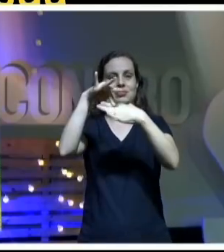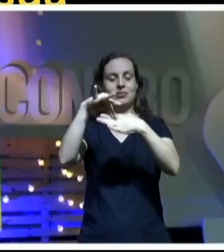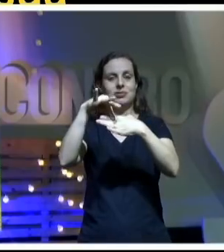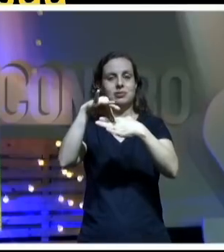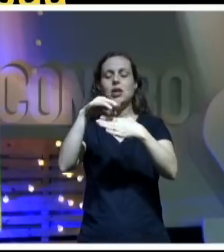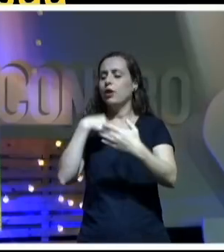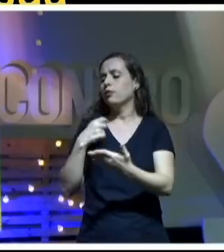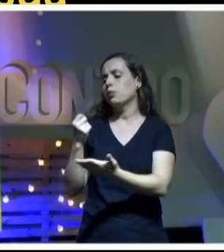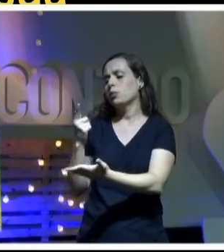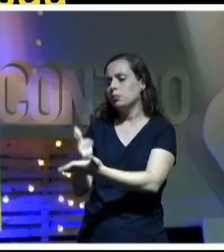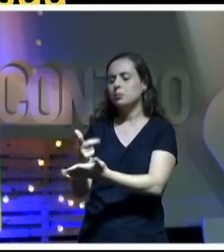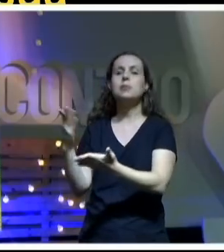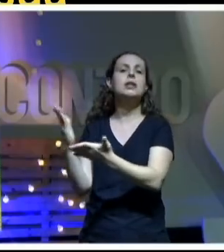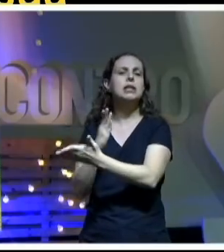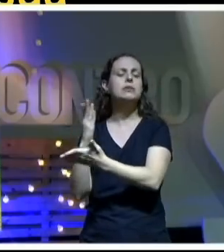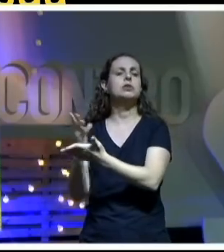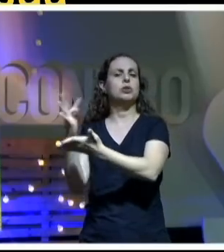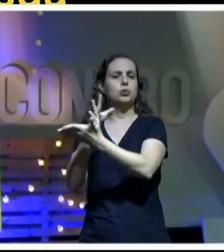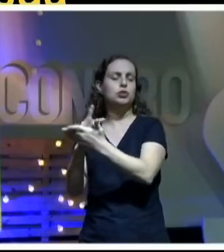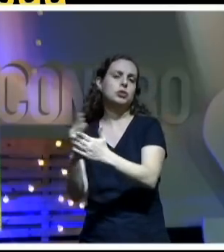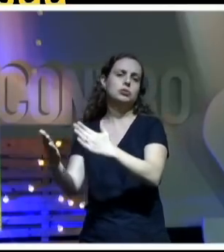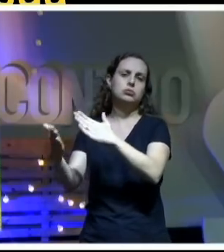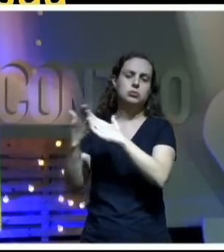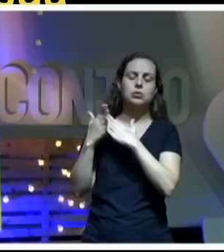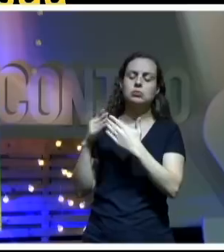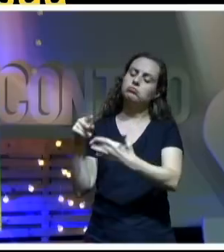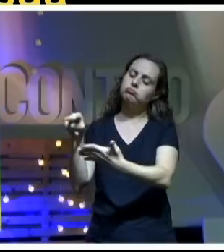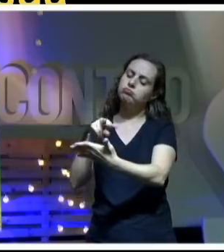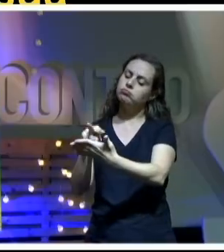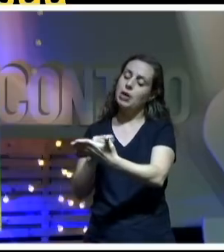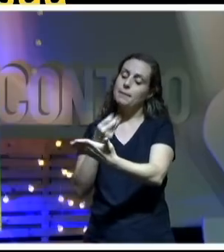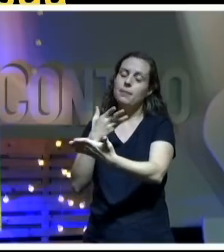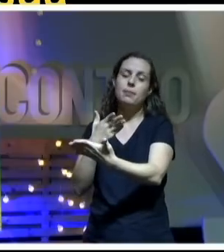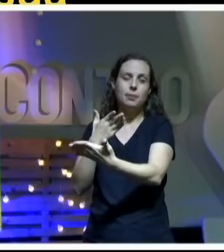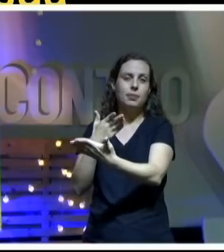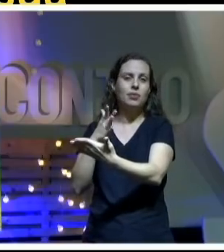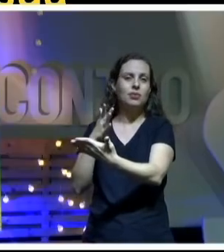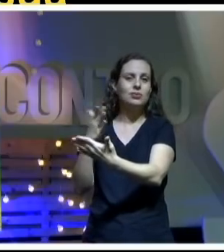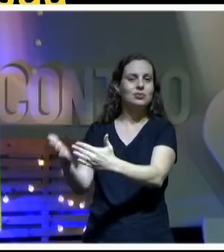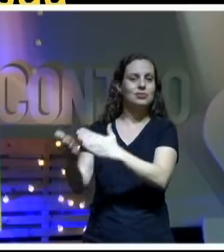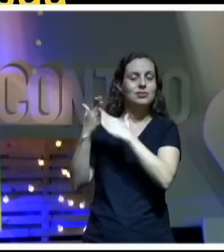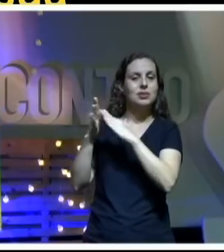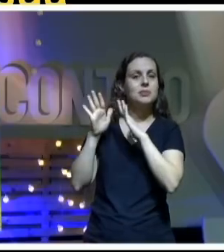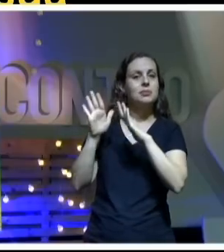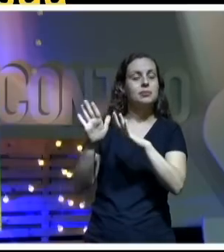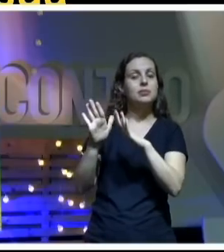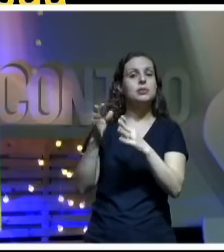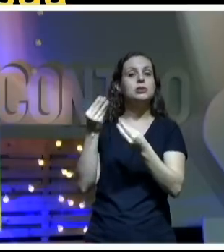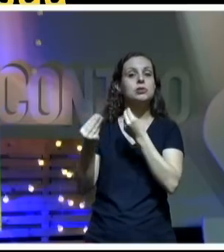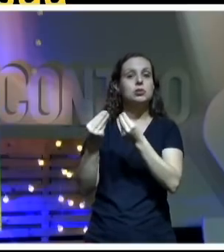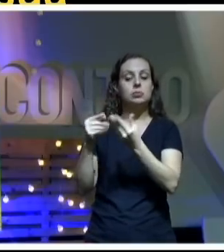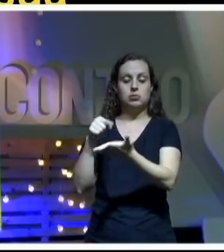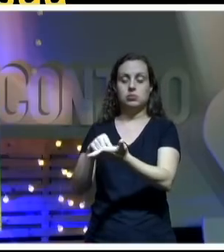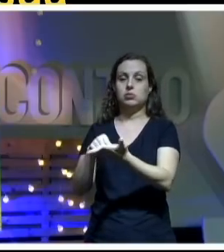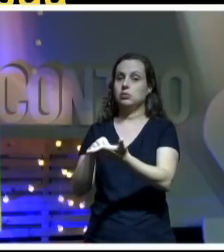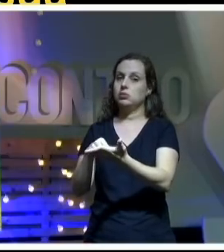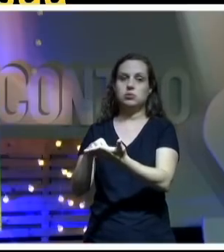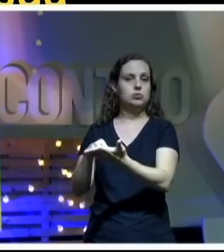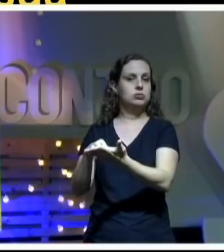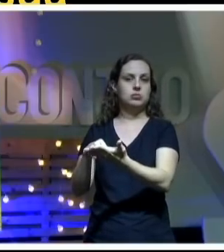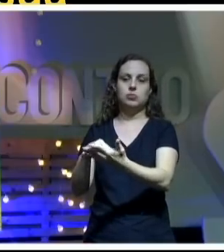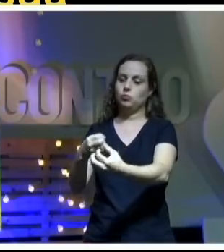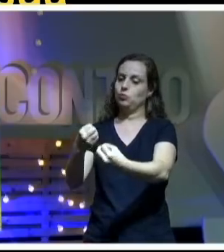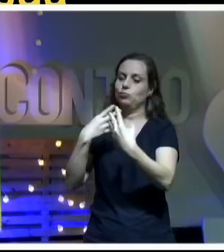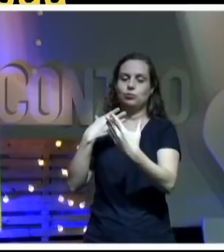livros de teologia que são técnicos são bons profundos mas simplesmente não ensinam nada sobre o dia-a-dia prático da